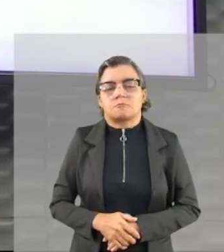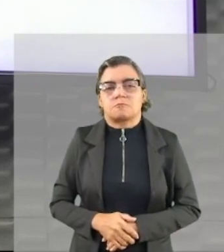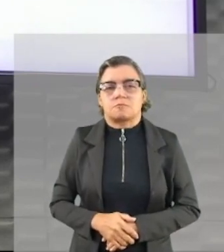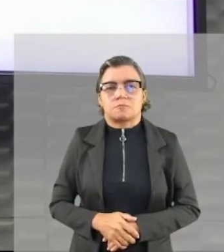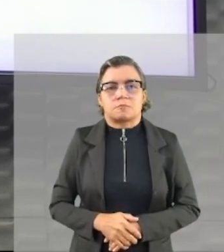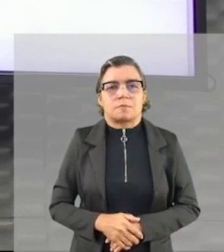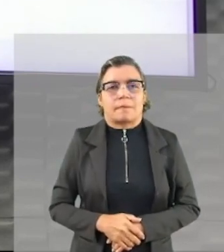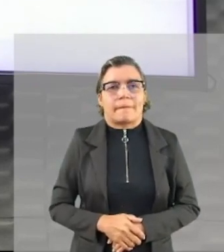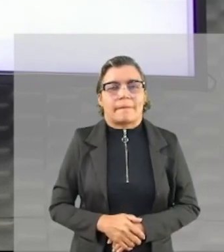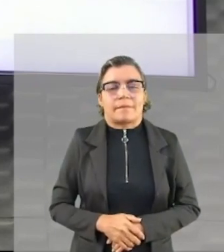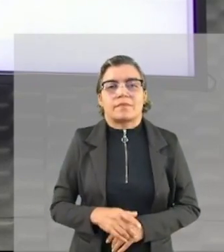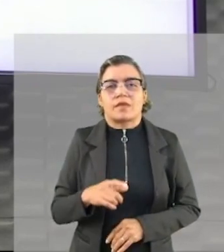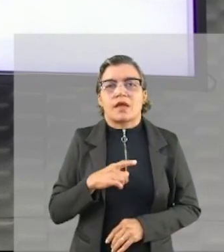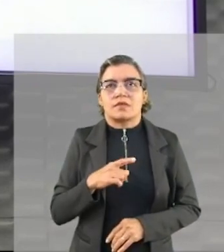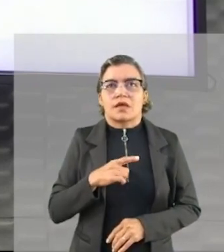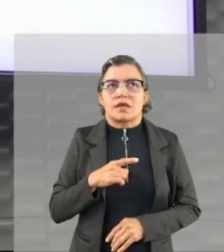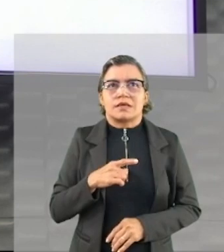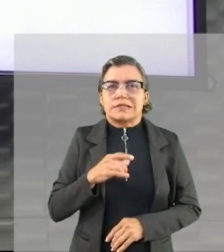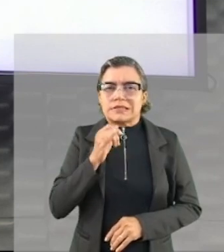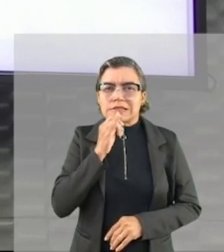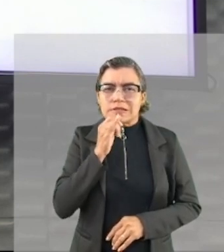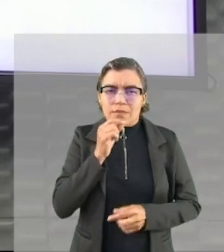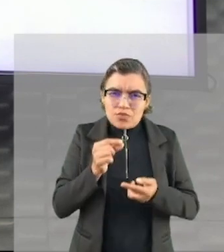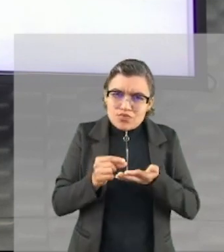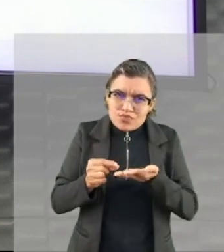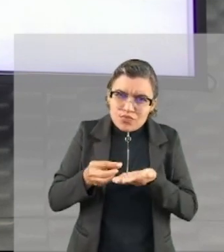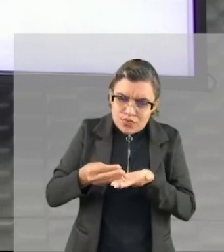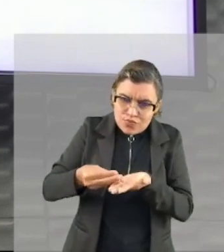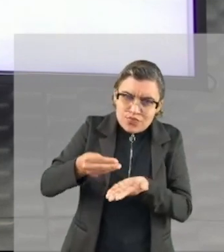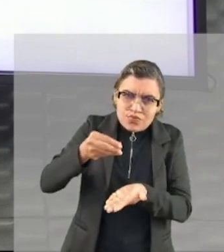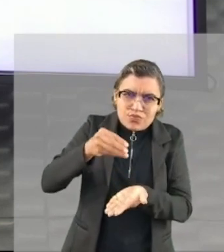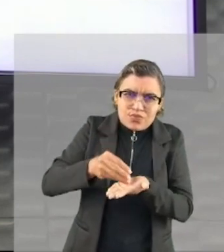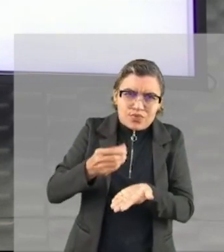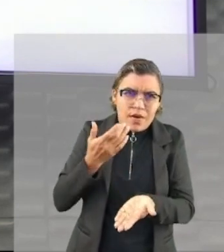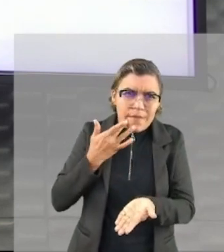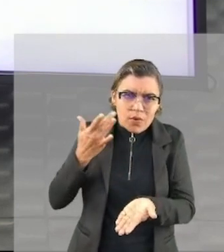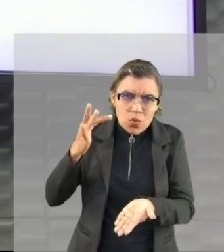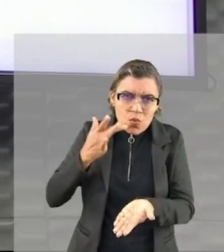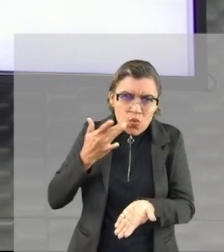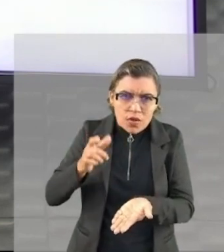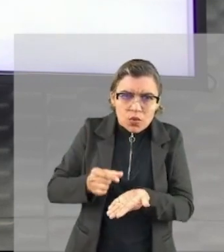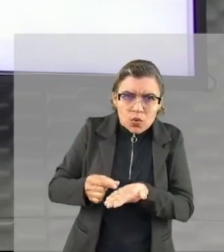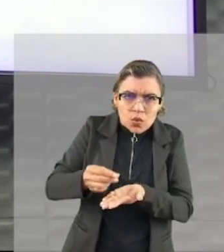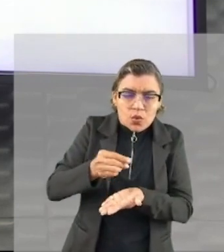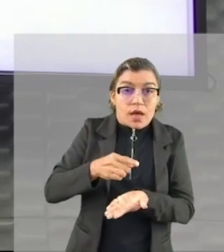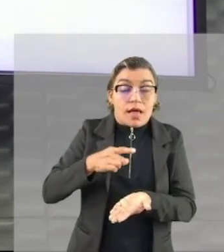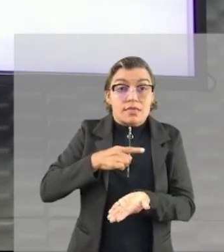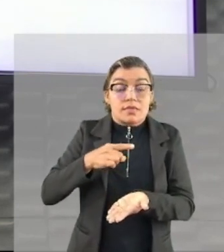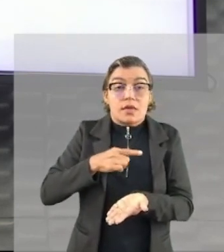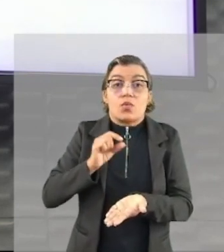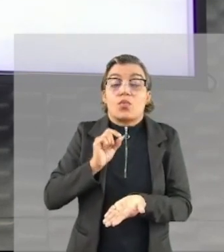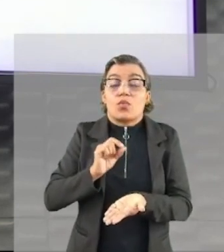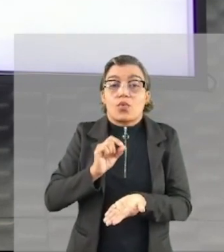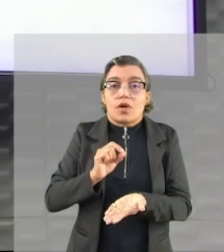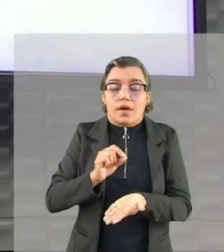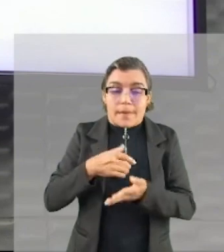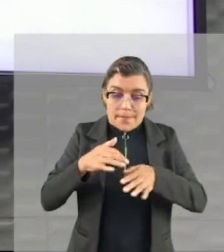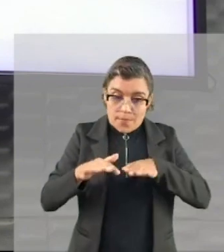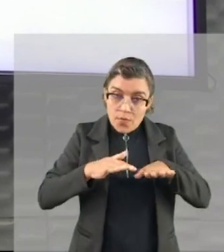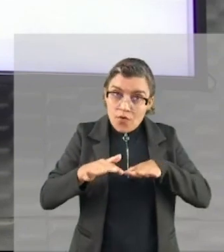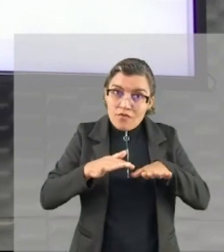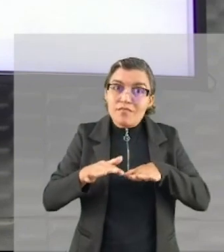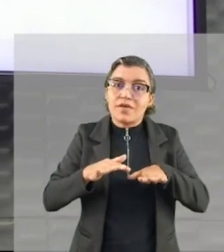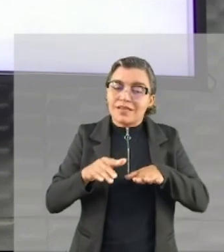botar um pouquinho de glitter na água, e quando você coloca a água para aquecer, você vê o movimento dessas correntes de